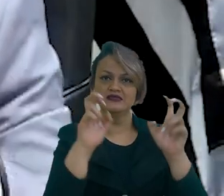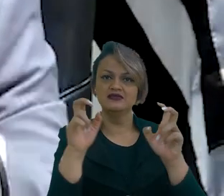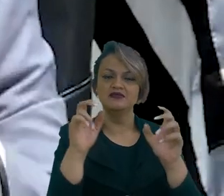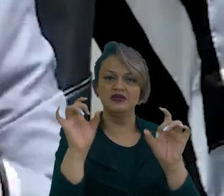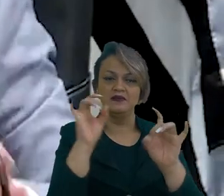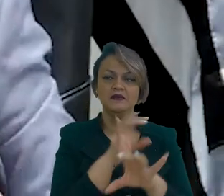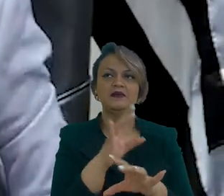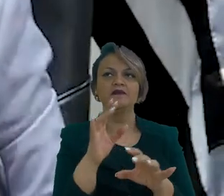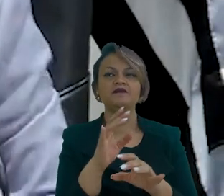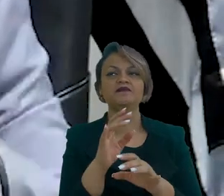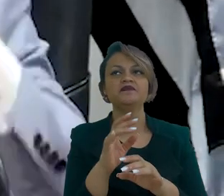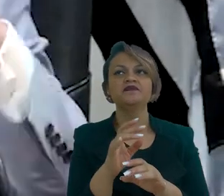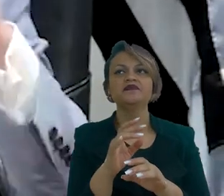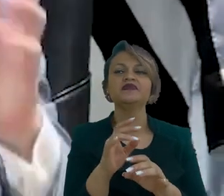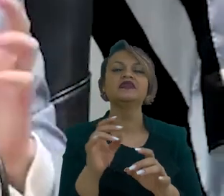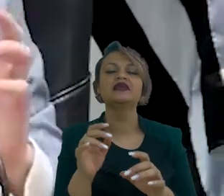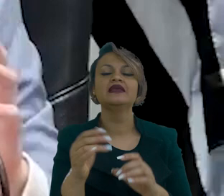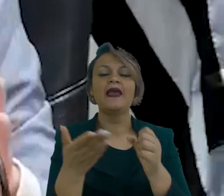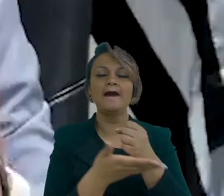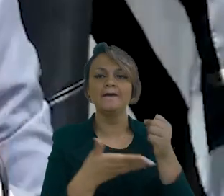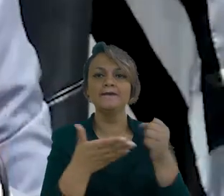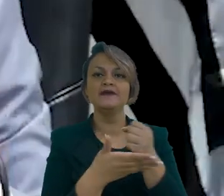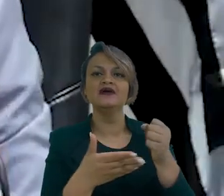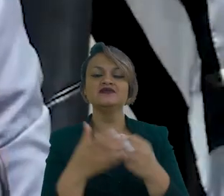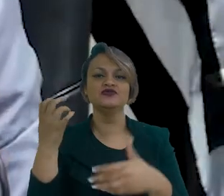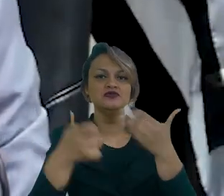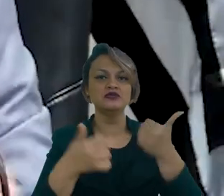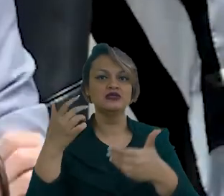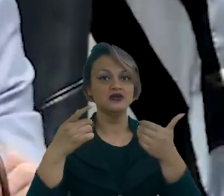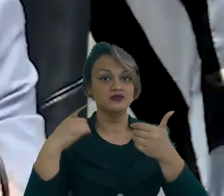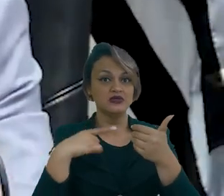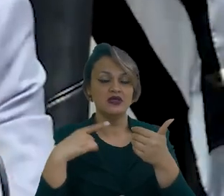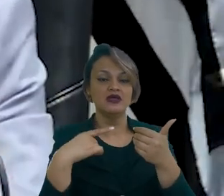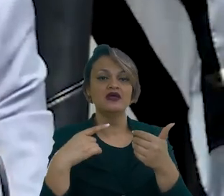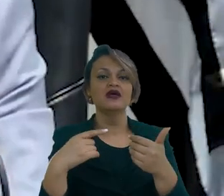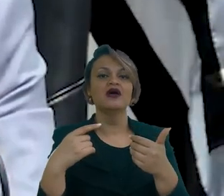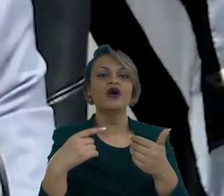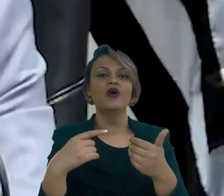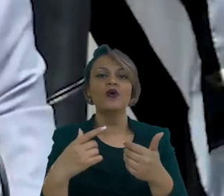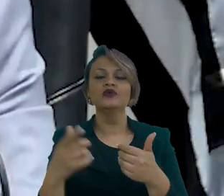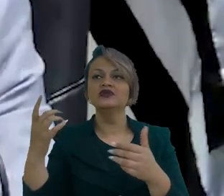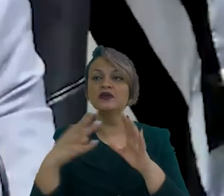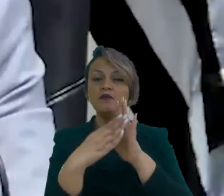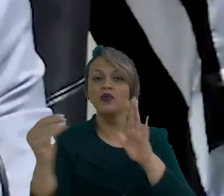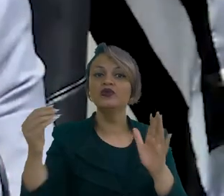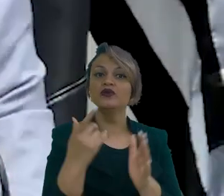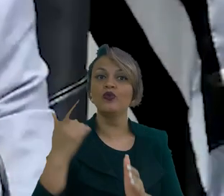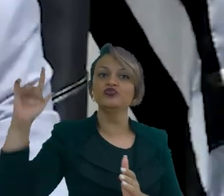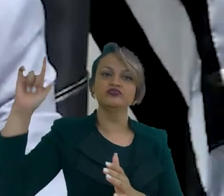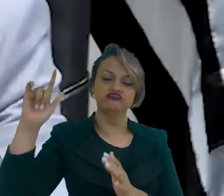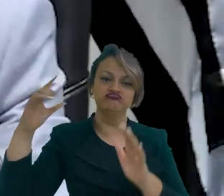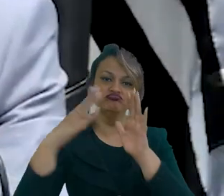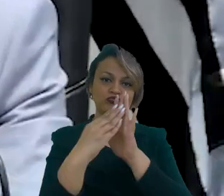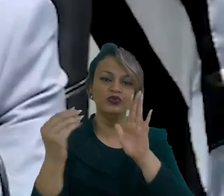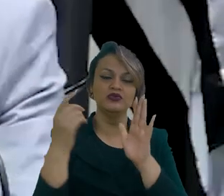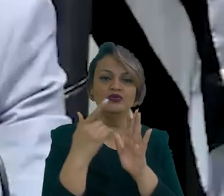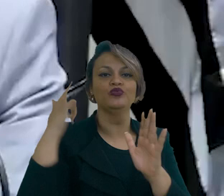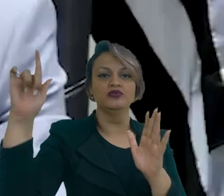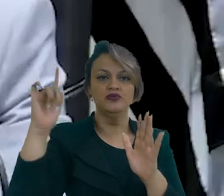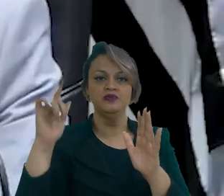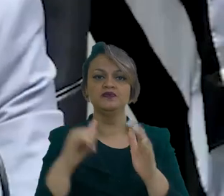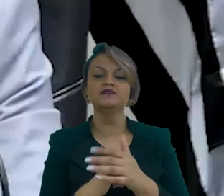concluir essa questão da hierarquia de fontes esse primeiro grande Pilar de minha exposição existe um outro modelo